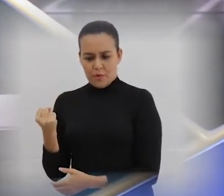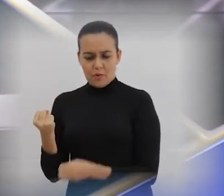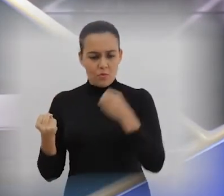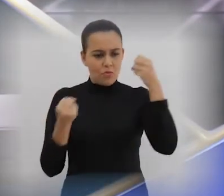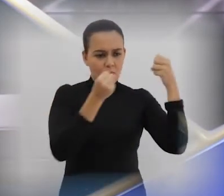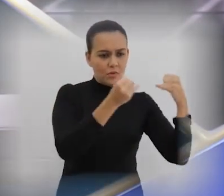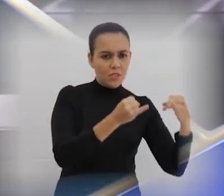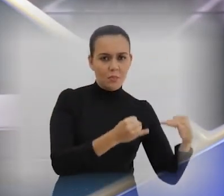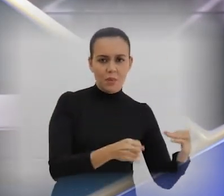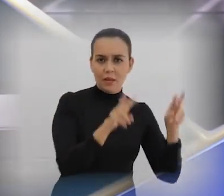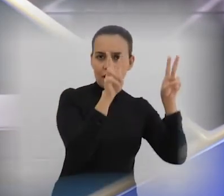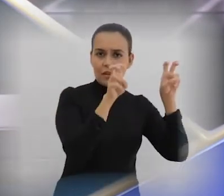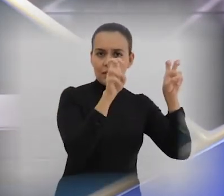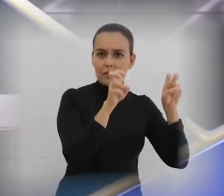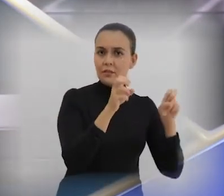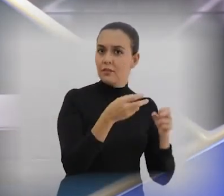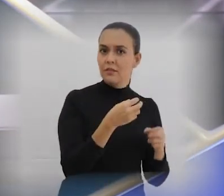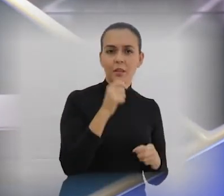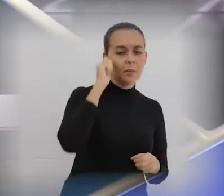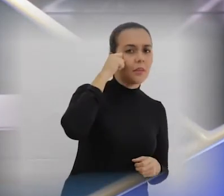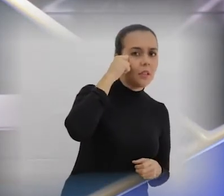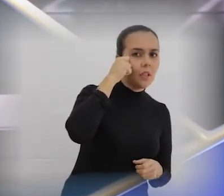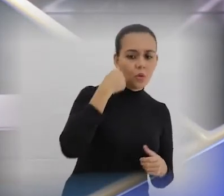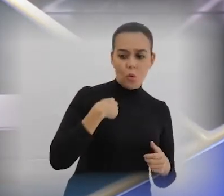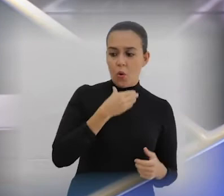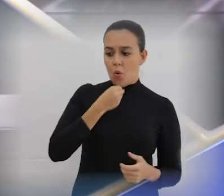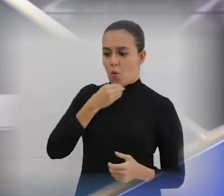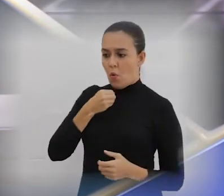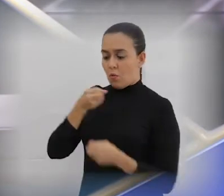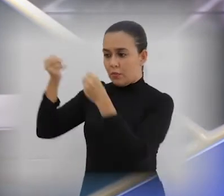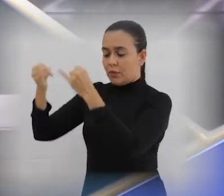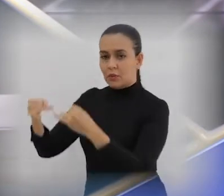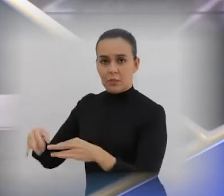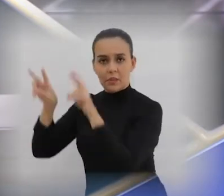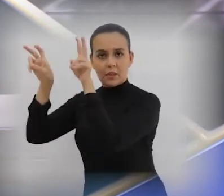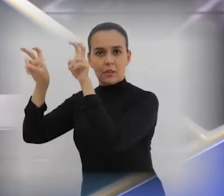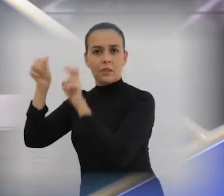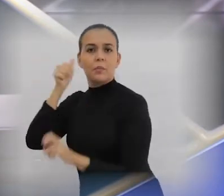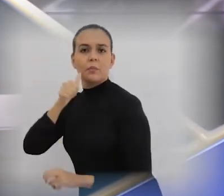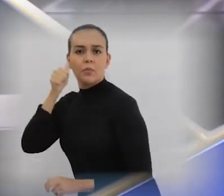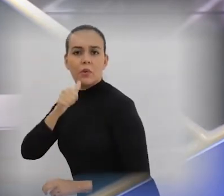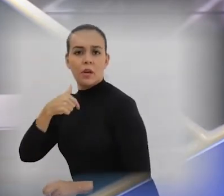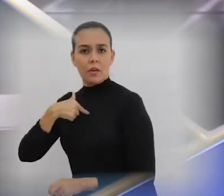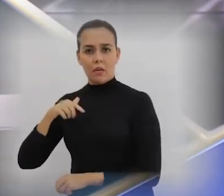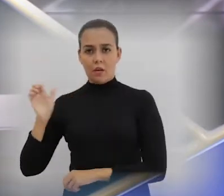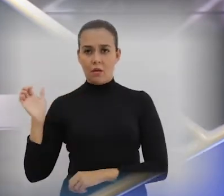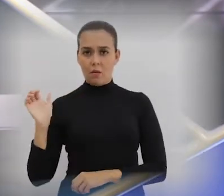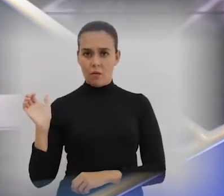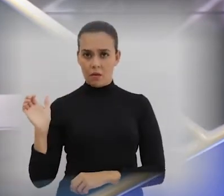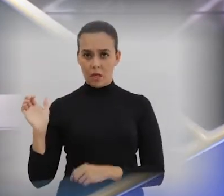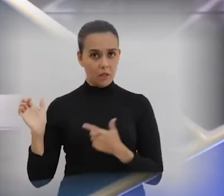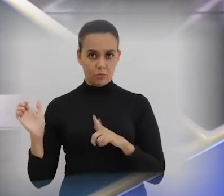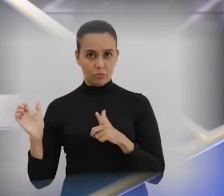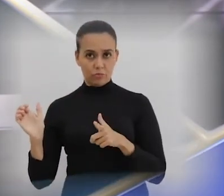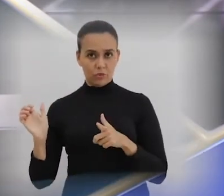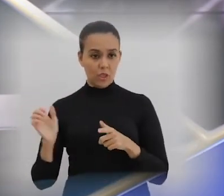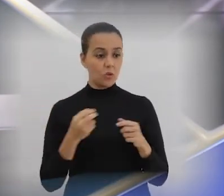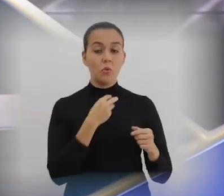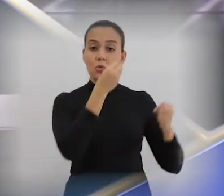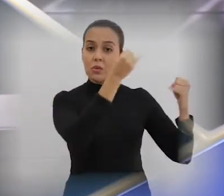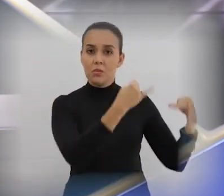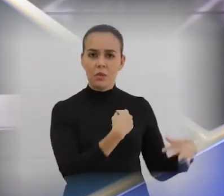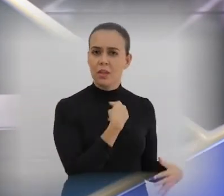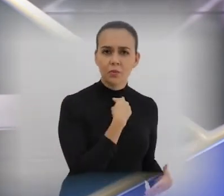Se eu sou homem, não posso falar do problema das mulheres. Se eu sou heterossexual, não posso falar da questão dos gays, e por aí vai. Isso